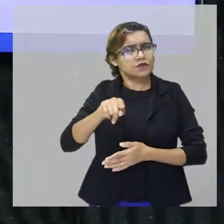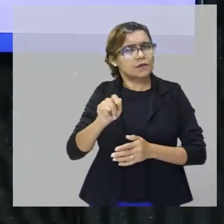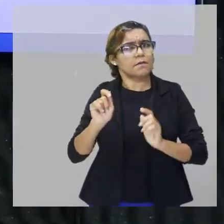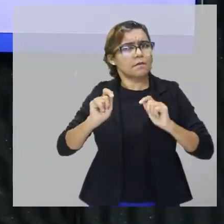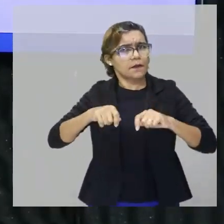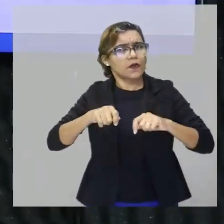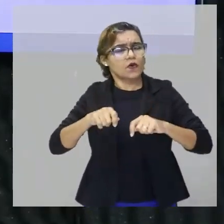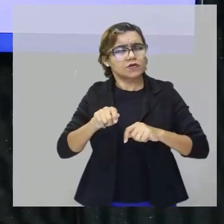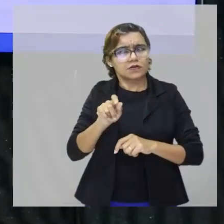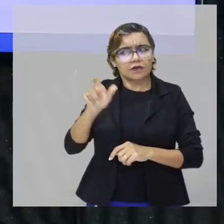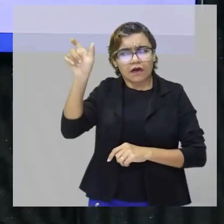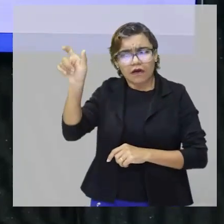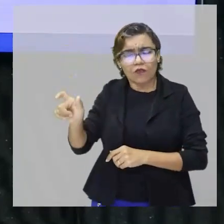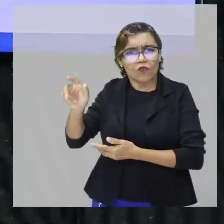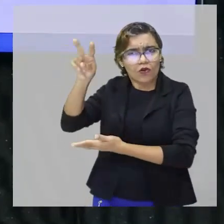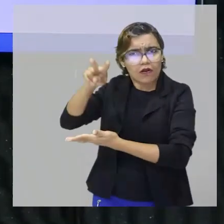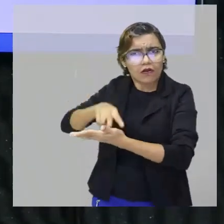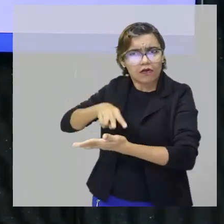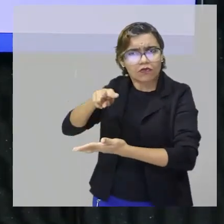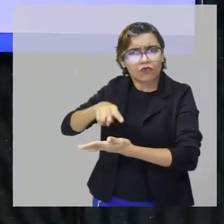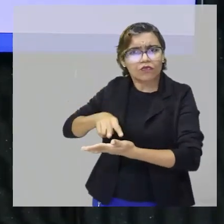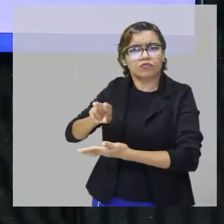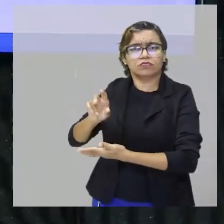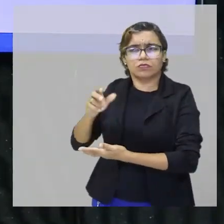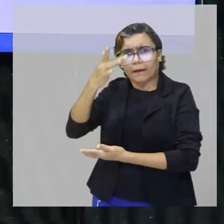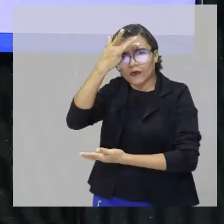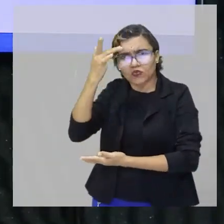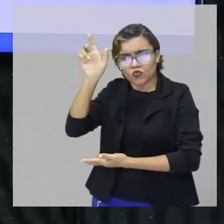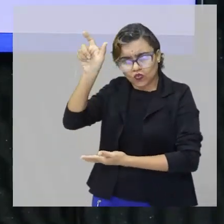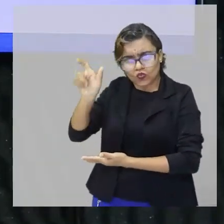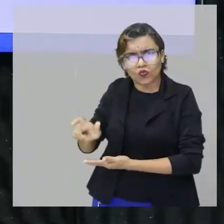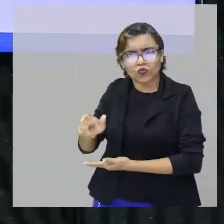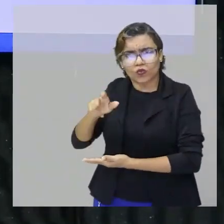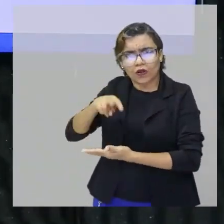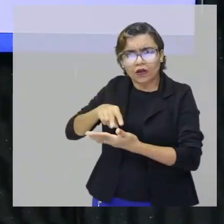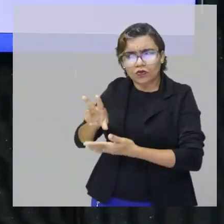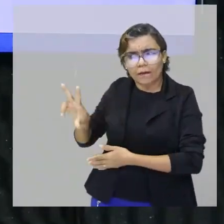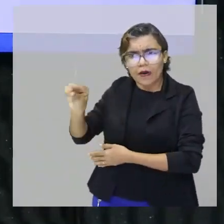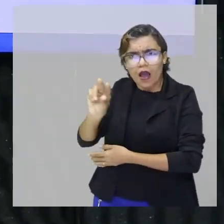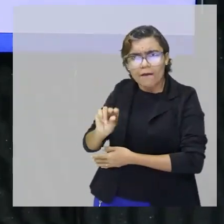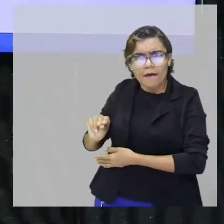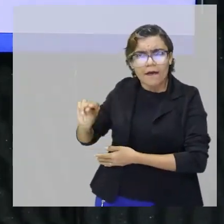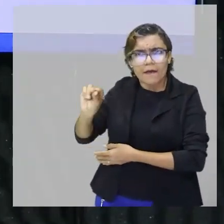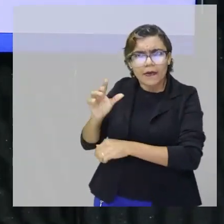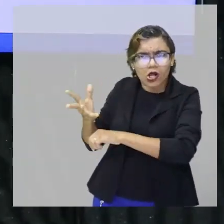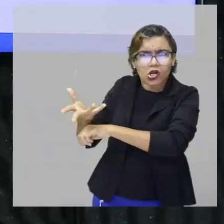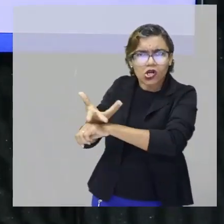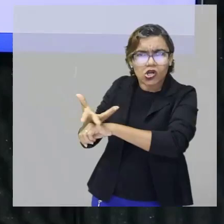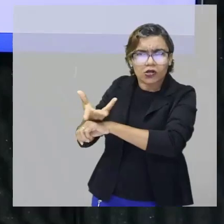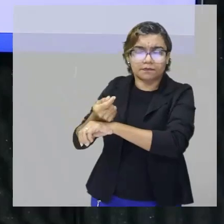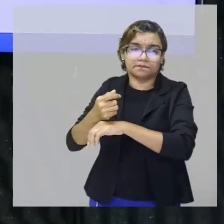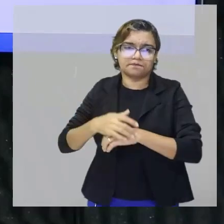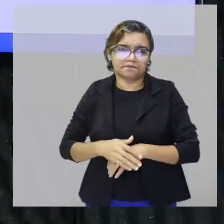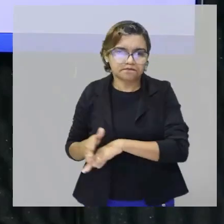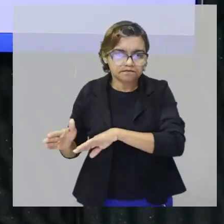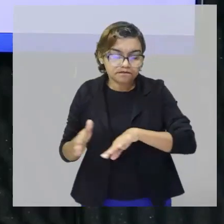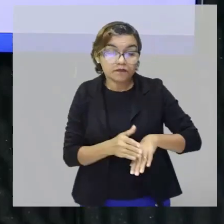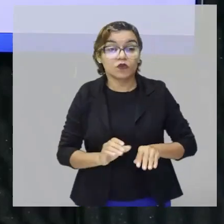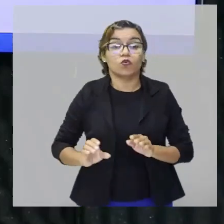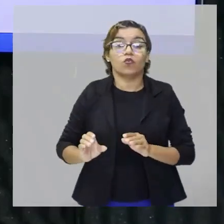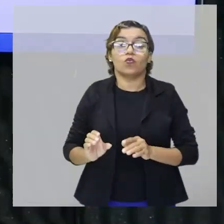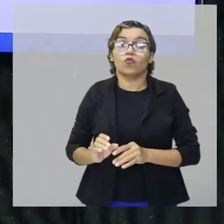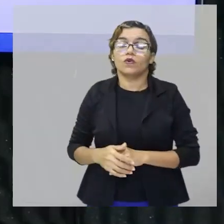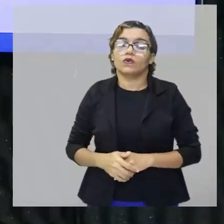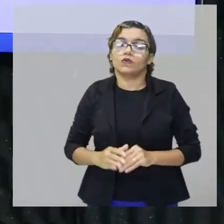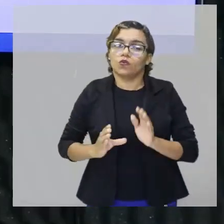realmente persuadir o leitor. O conteúdo do desenvolvimento tem várias formas de ser organizado. Isso